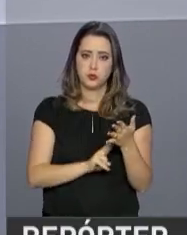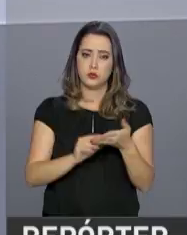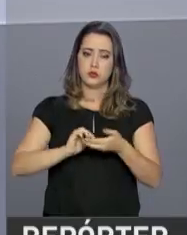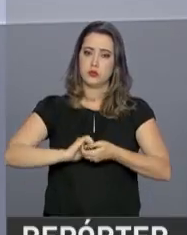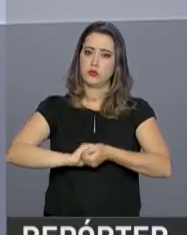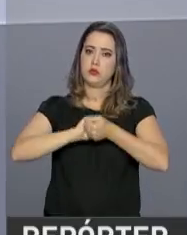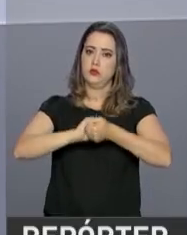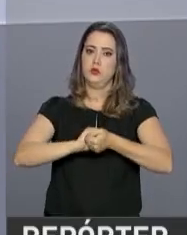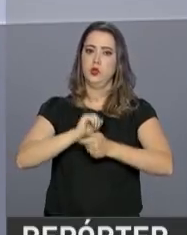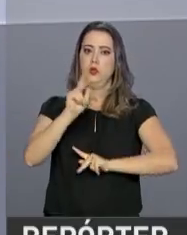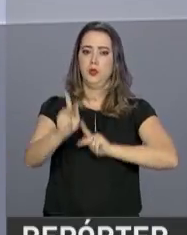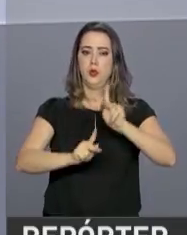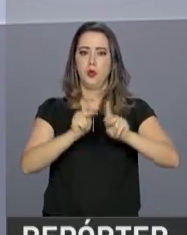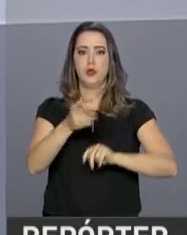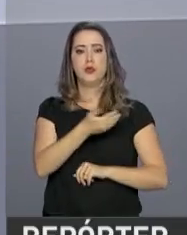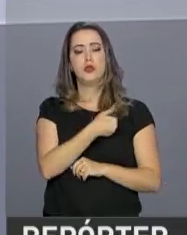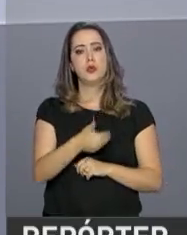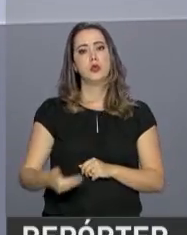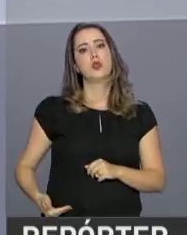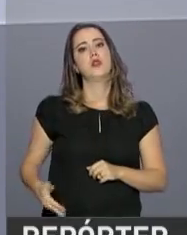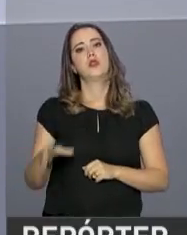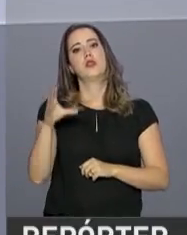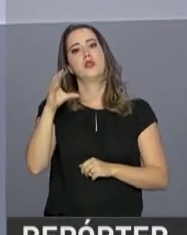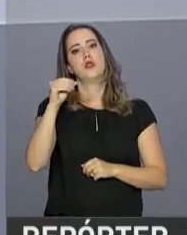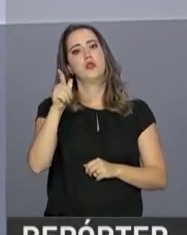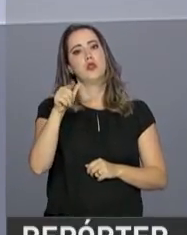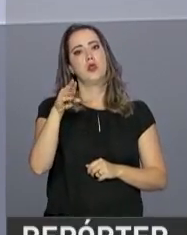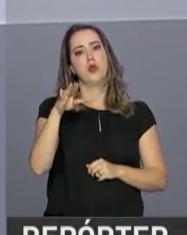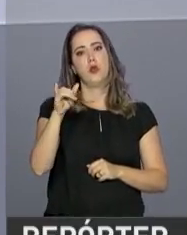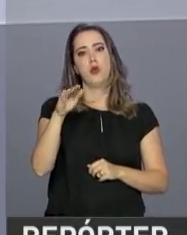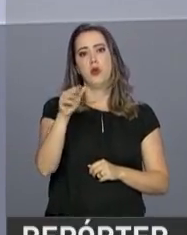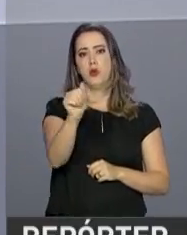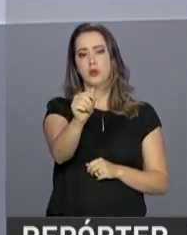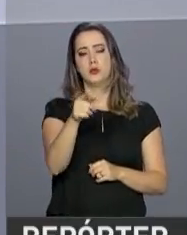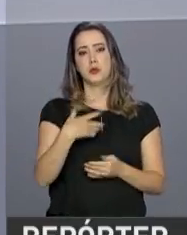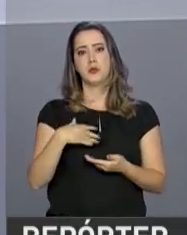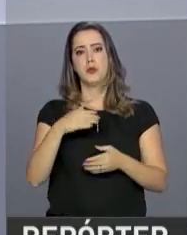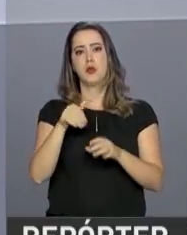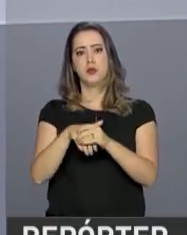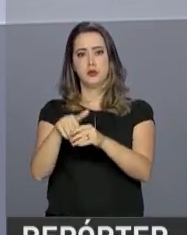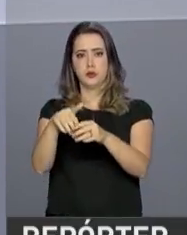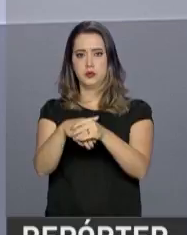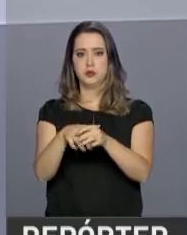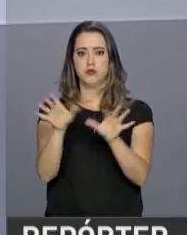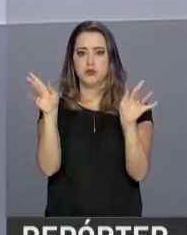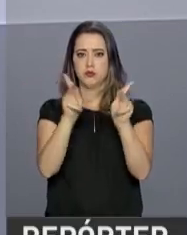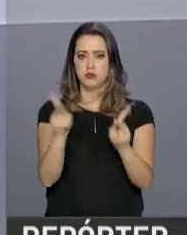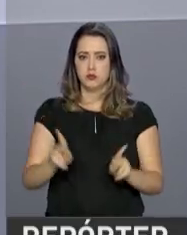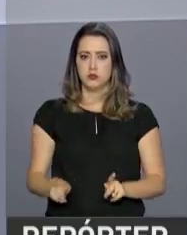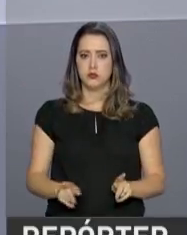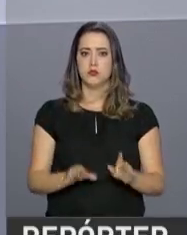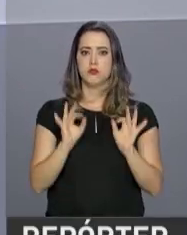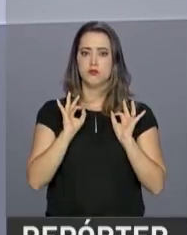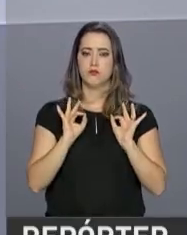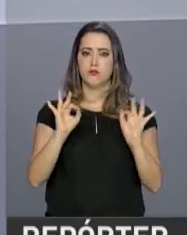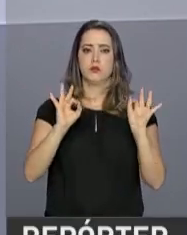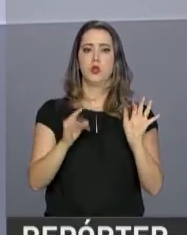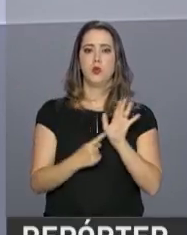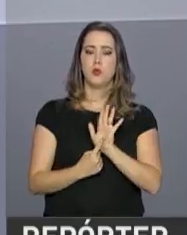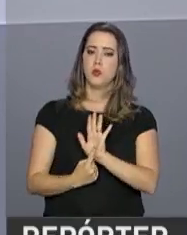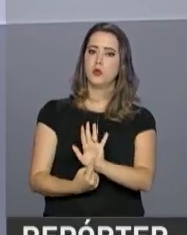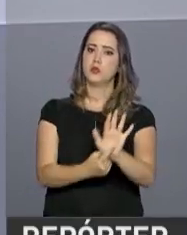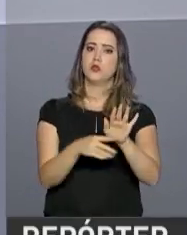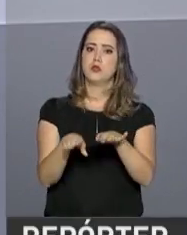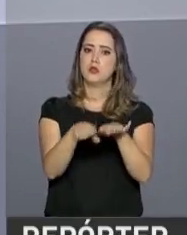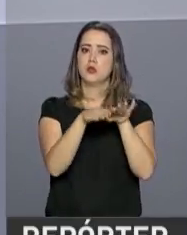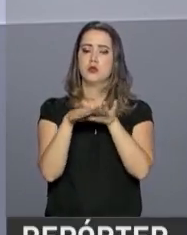o povo eo governo colombianos pelo processo eleitoral que foi realizado de forma pacífica e ordeira evidenciando a vitalidade